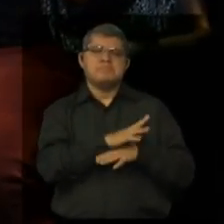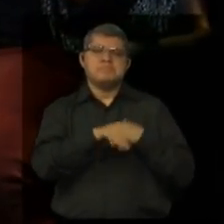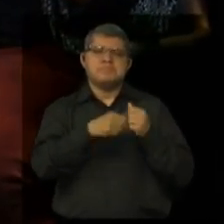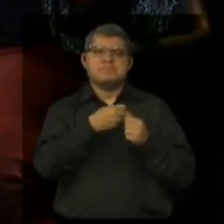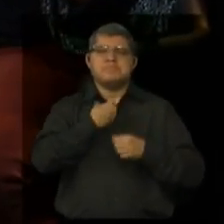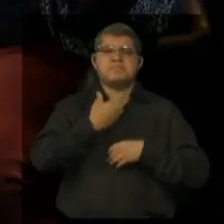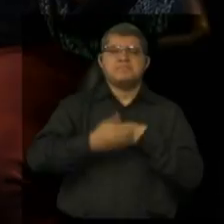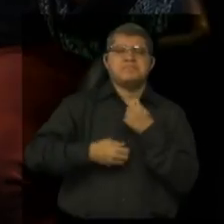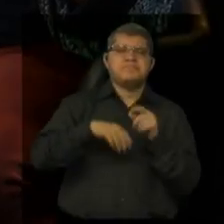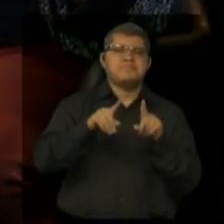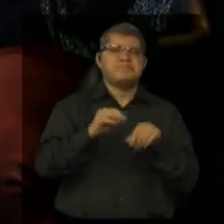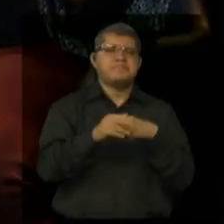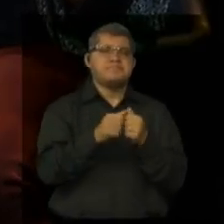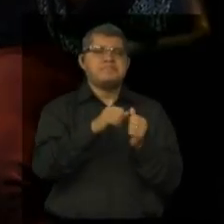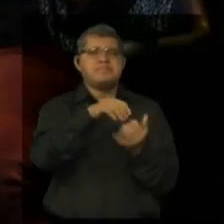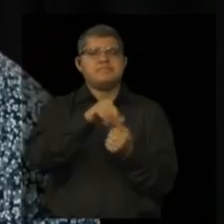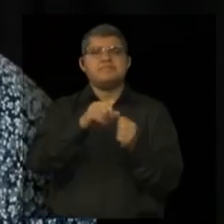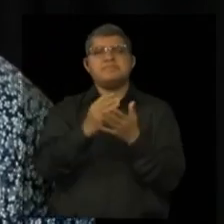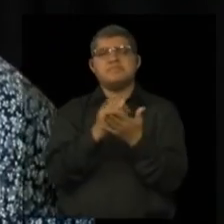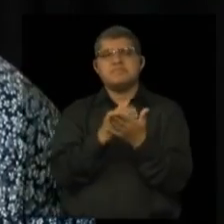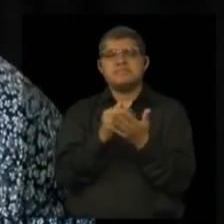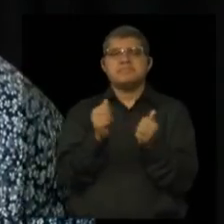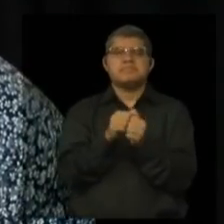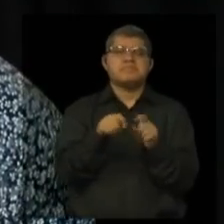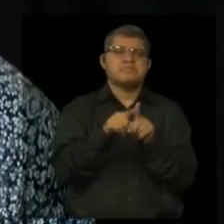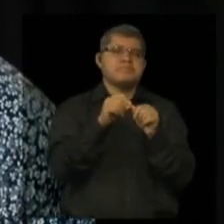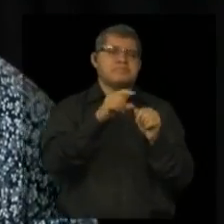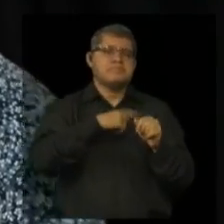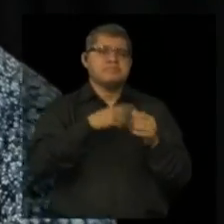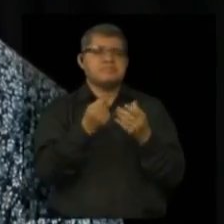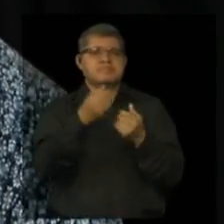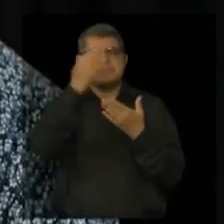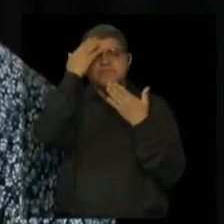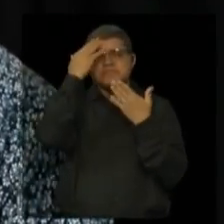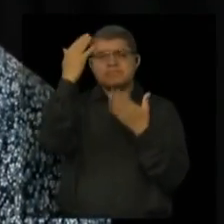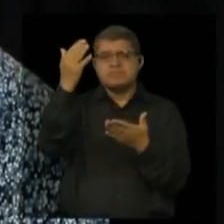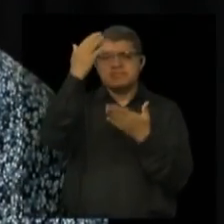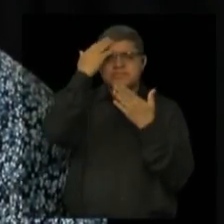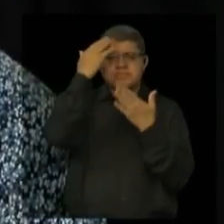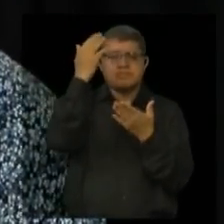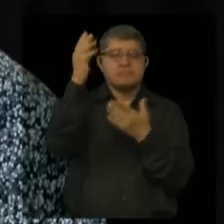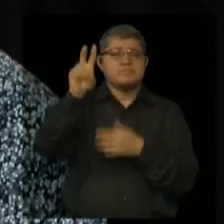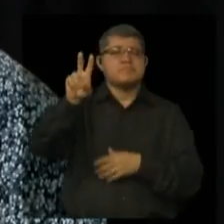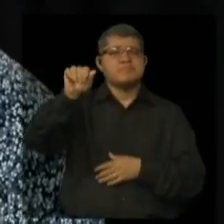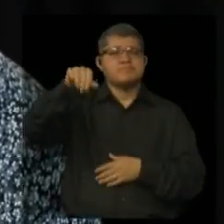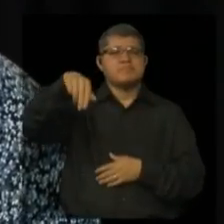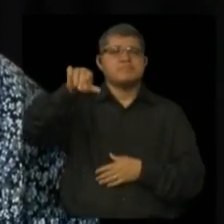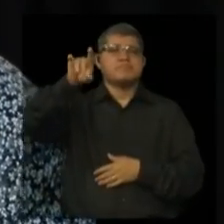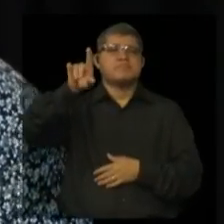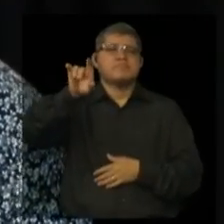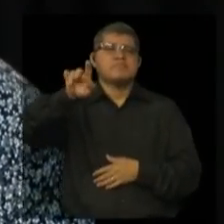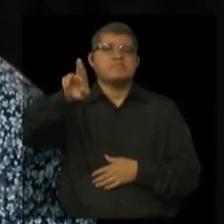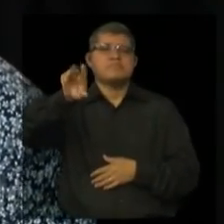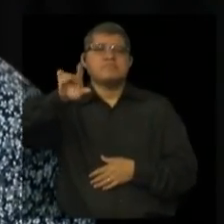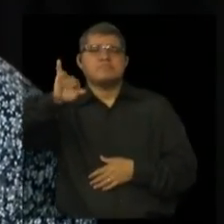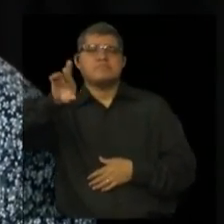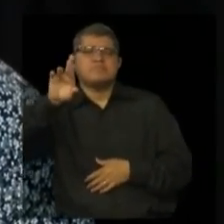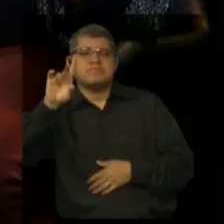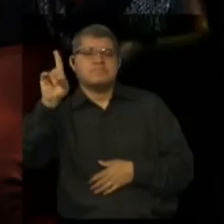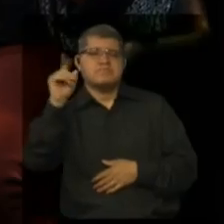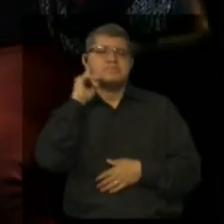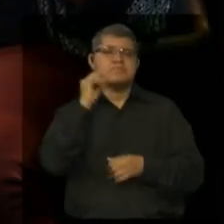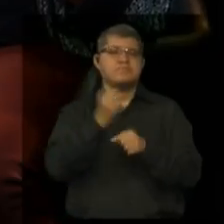depoimento para um dos meus livros, e eu tenho muita gratidão a Vanderly, não pela obra, não